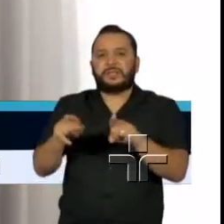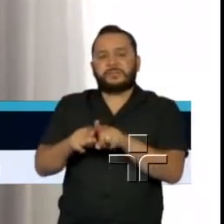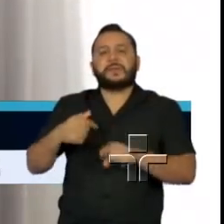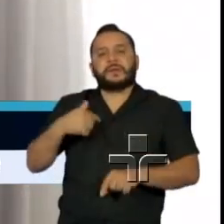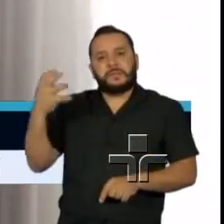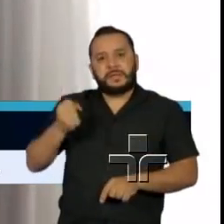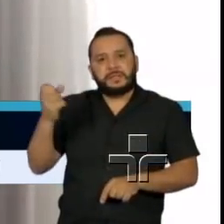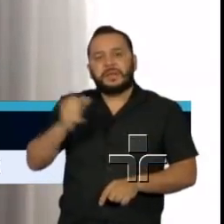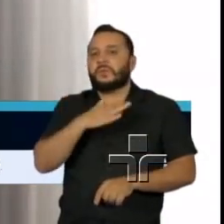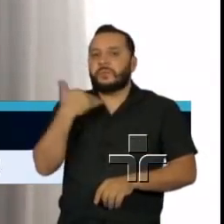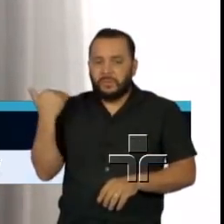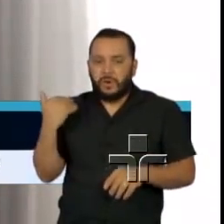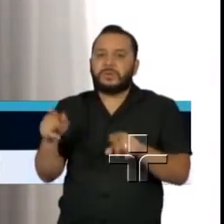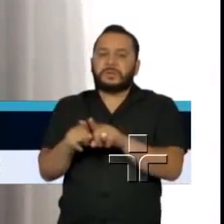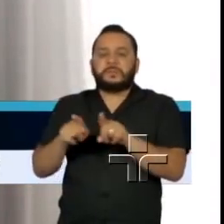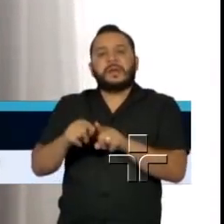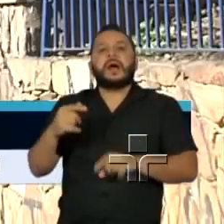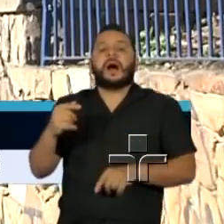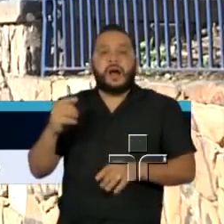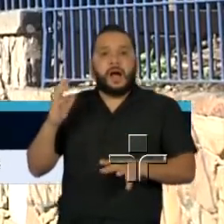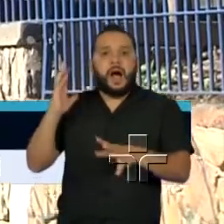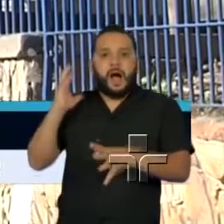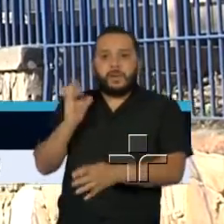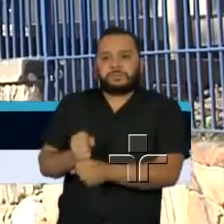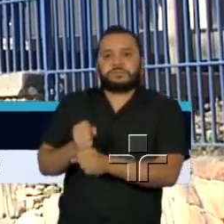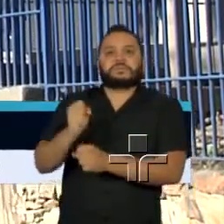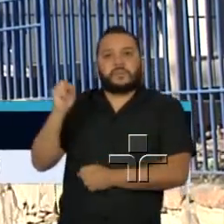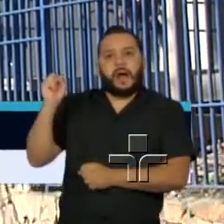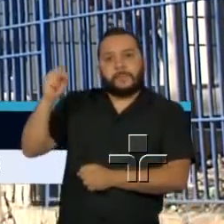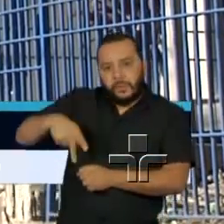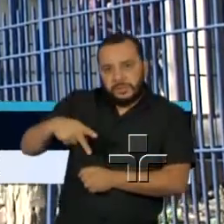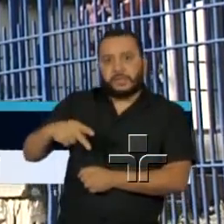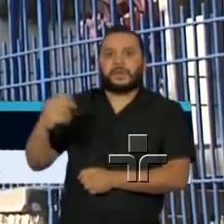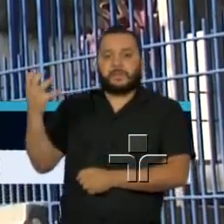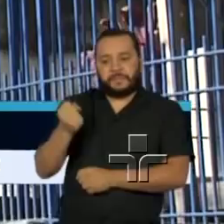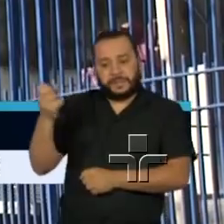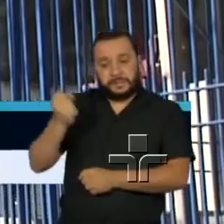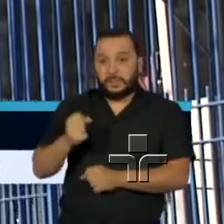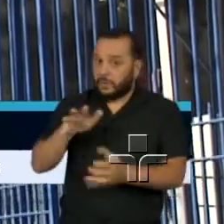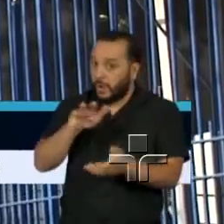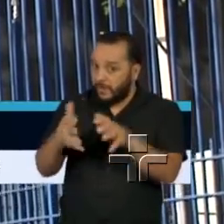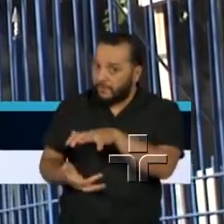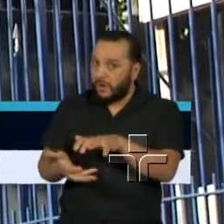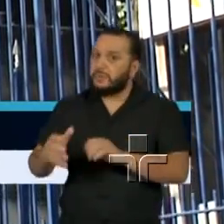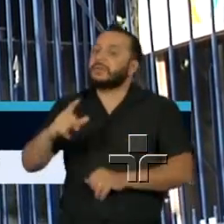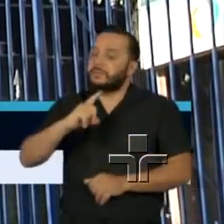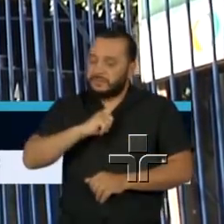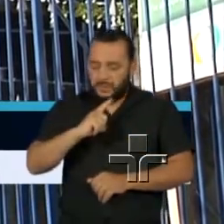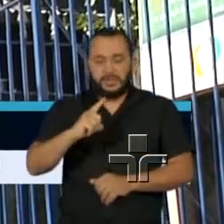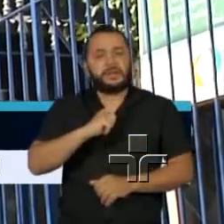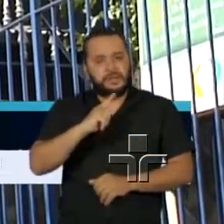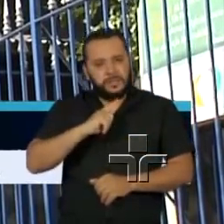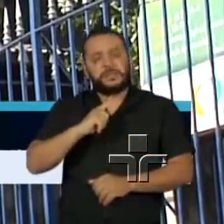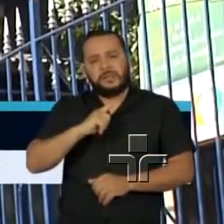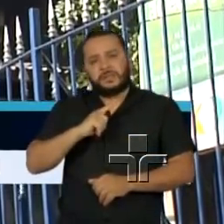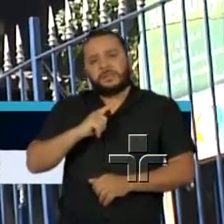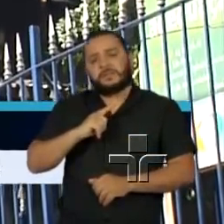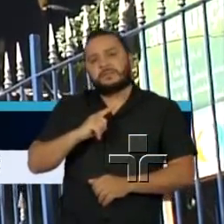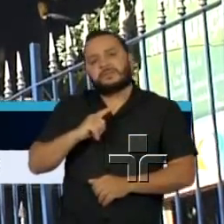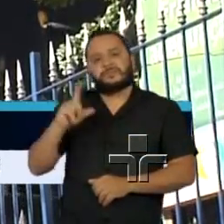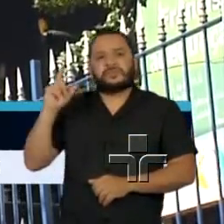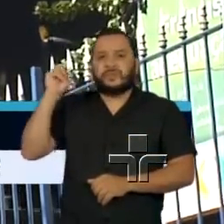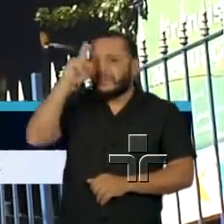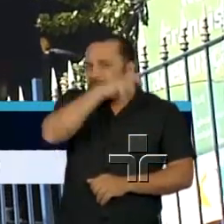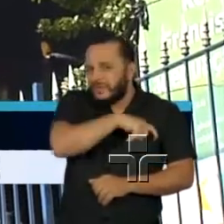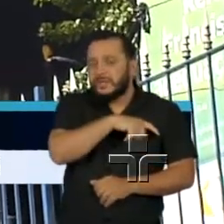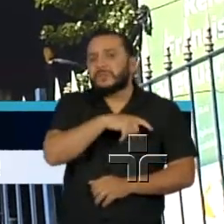morte, na acumulação de pensão por aposentadoria. Portanto, a reforma da Previdência trouxe aí um dificultador